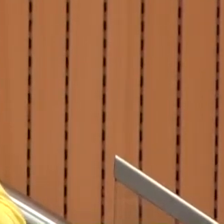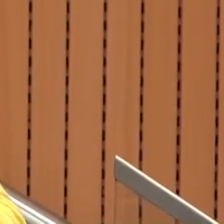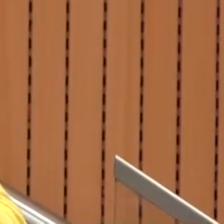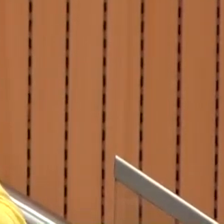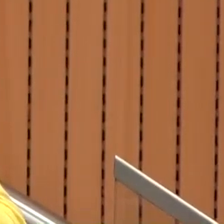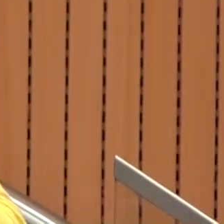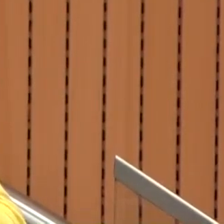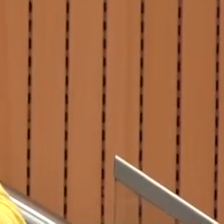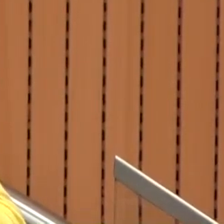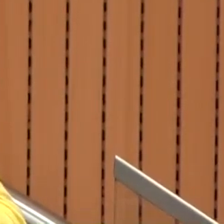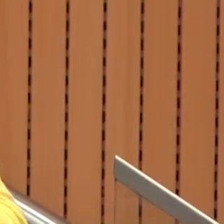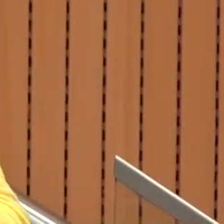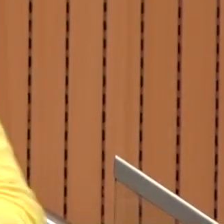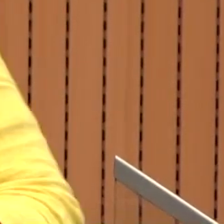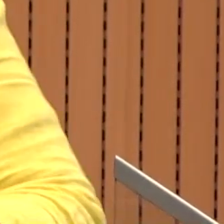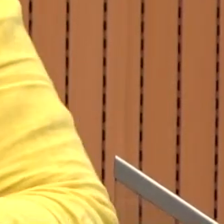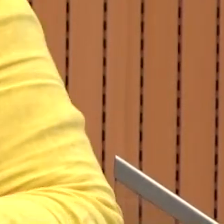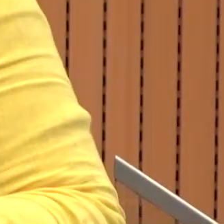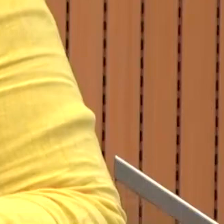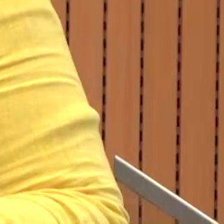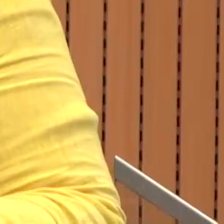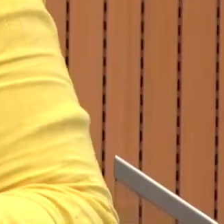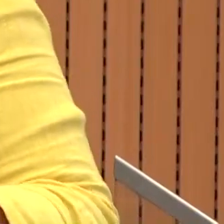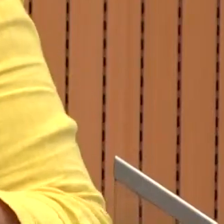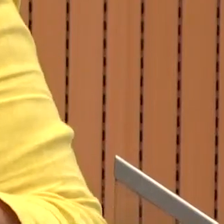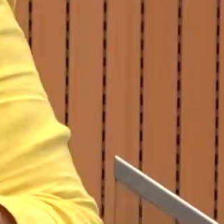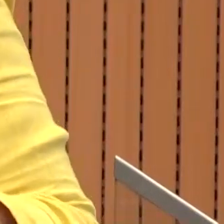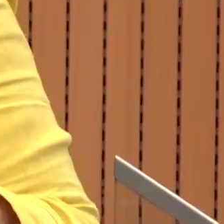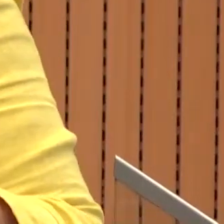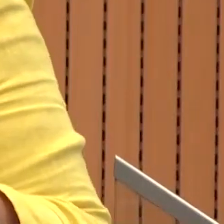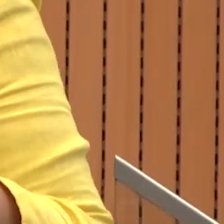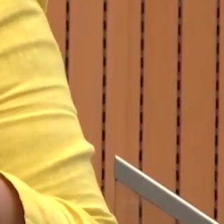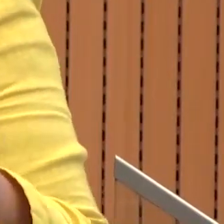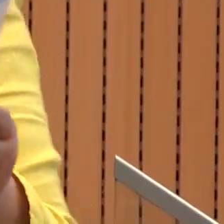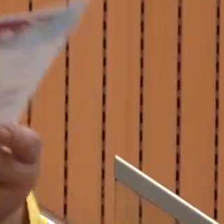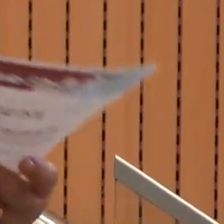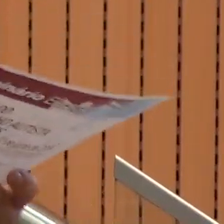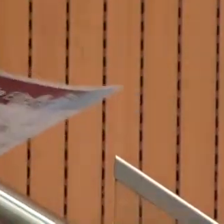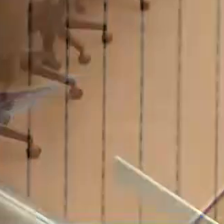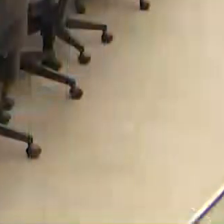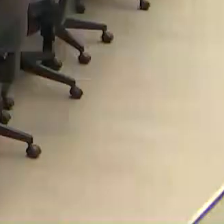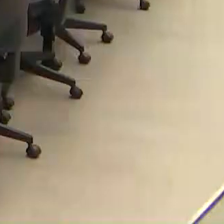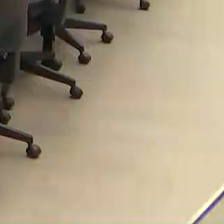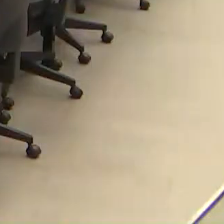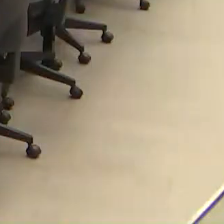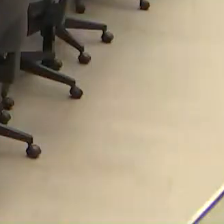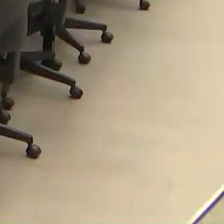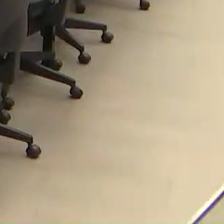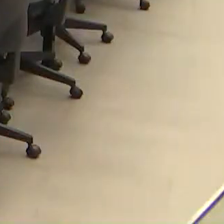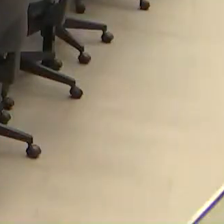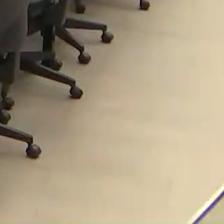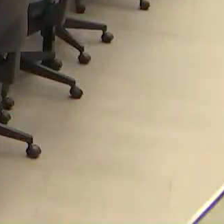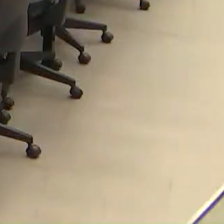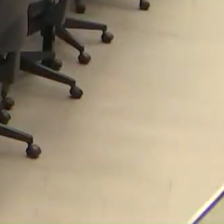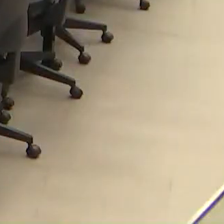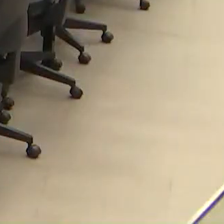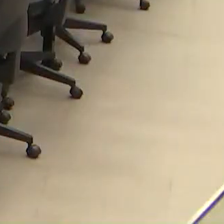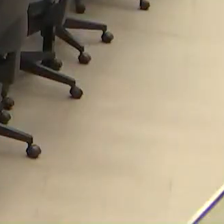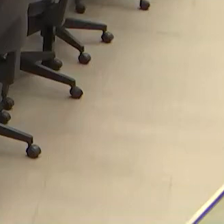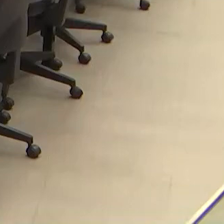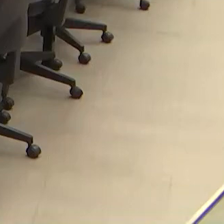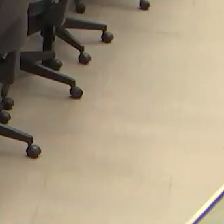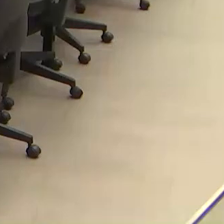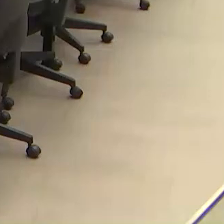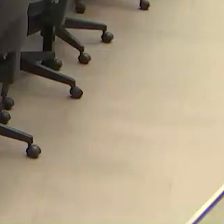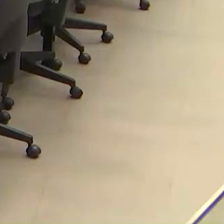inscrever ok meninas megan bom então a gente vai